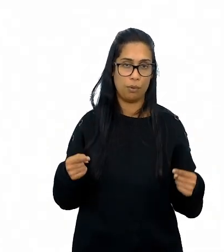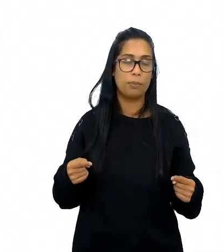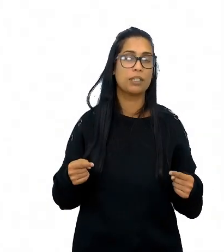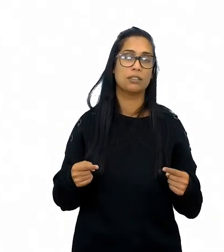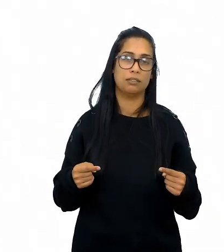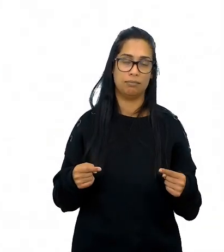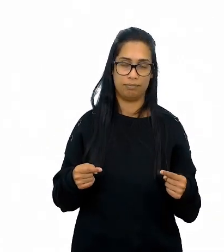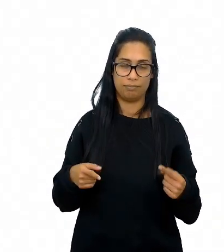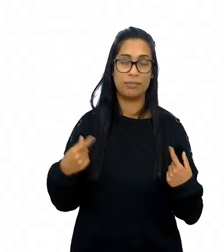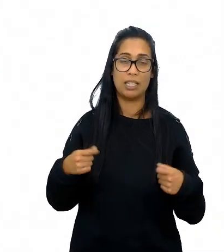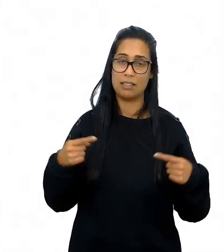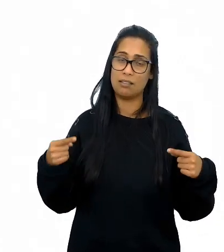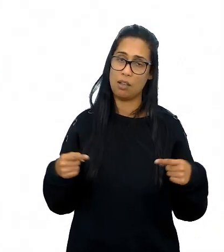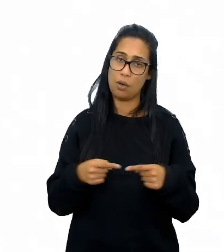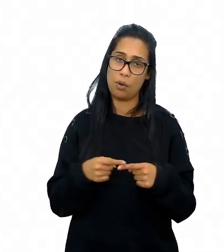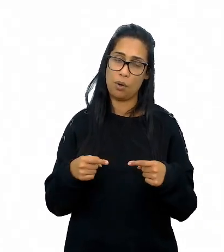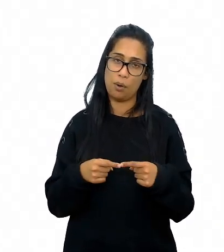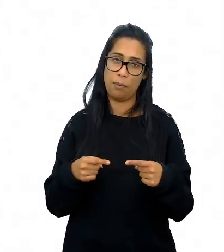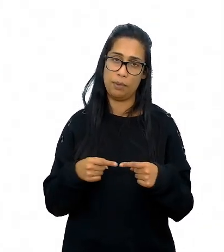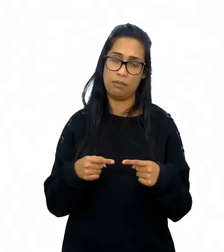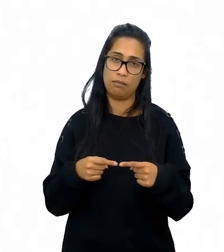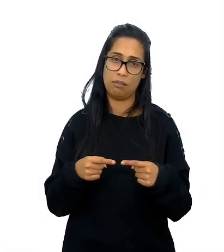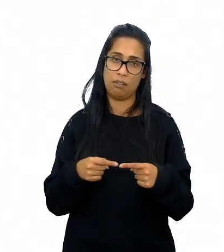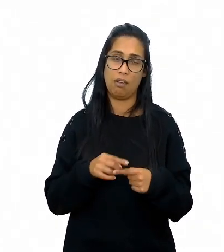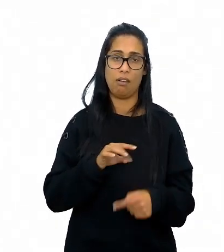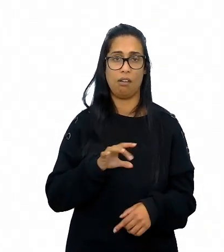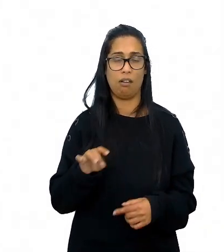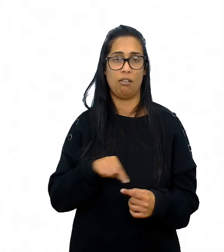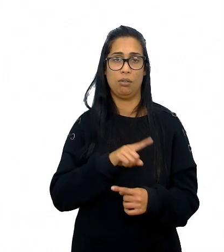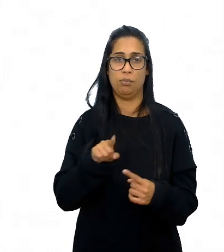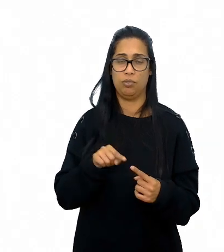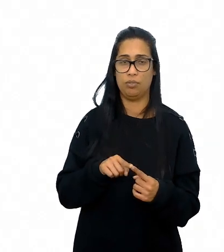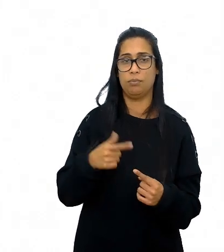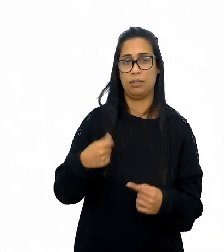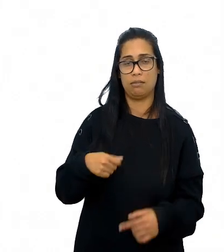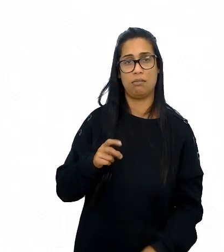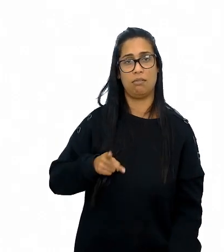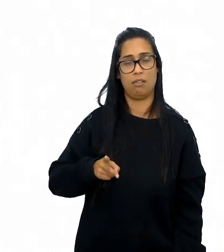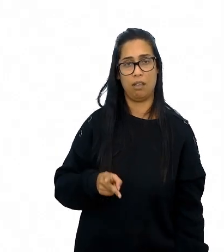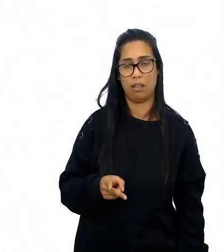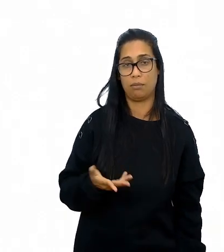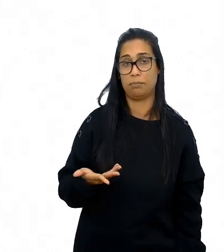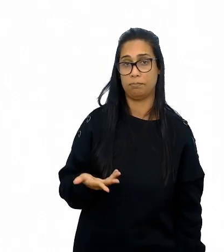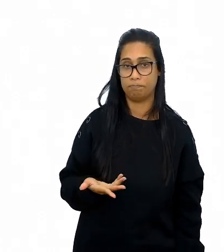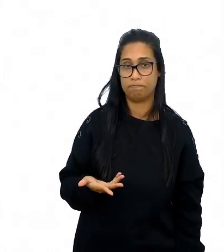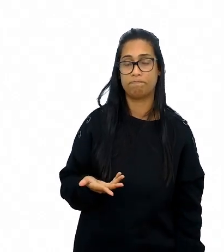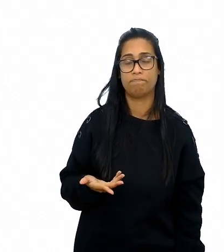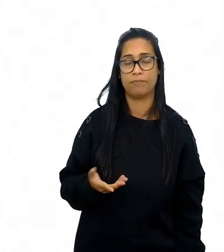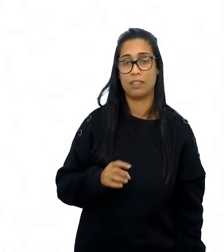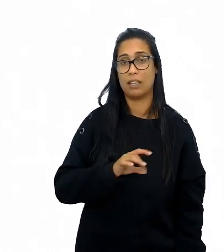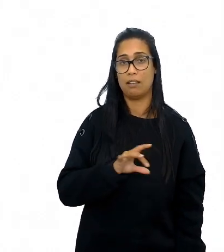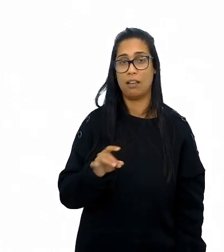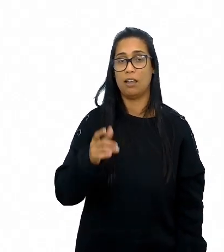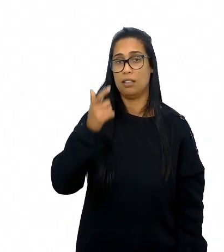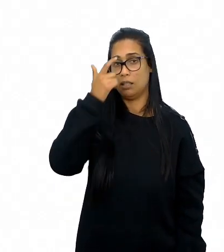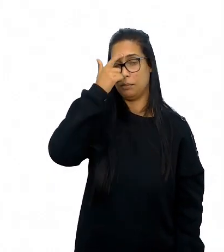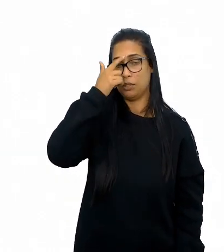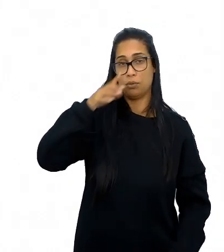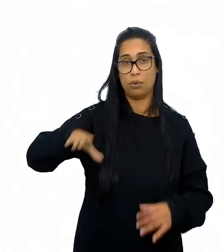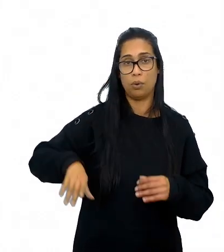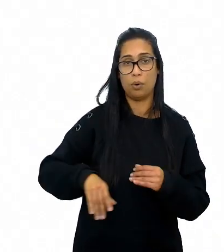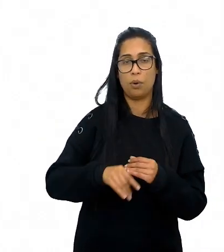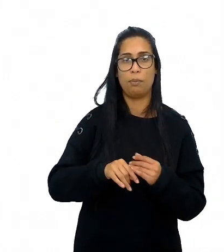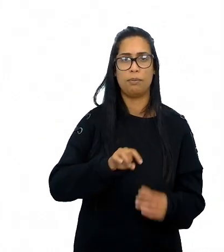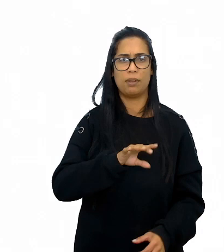maneira colaborativa, e cada um tem a sua importância, cada um tem ali o seu ponto, né, de vista, que vai contribuir